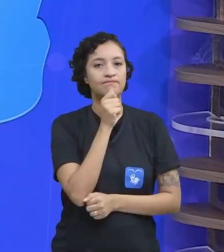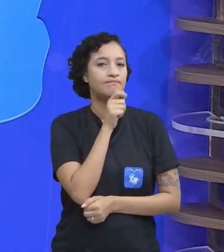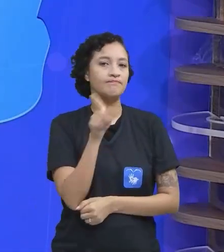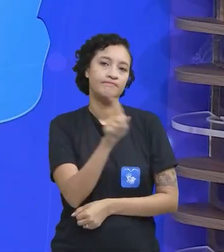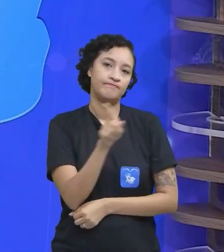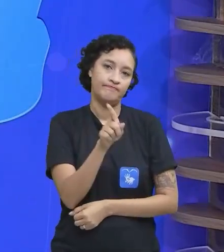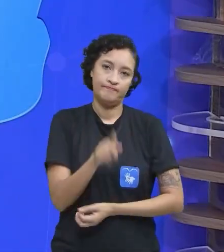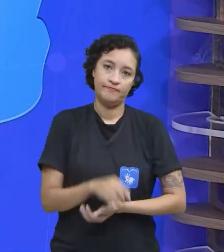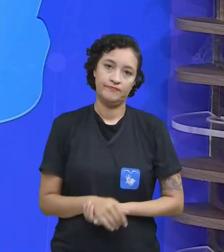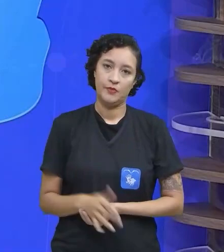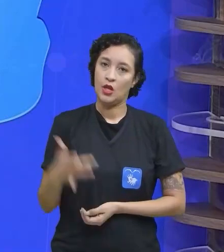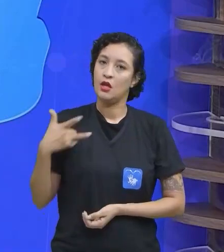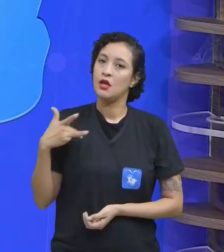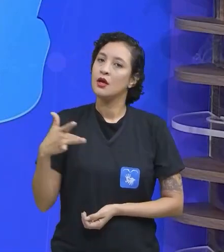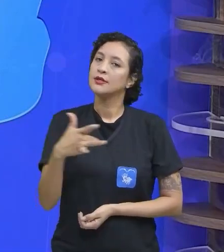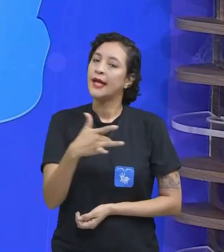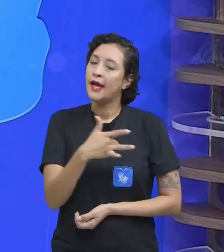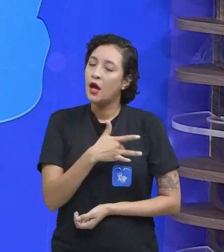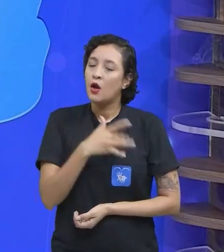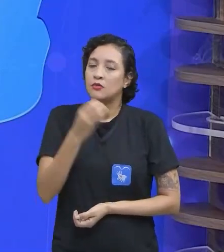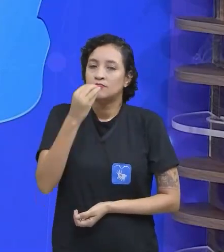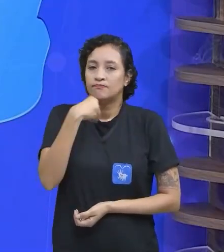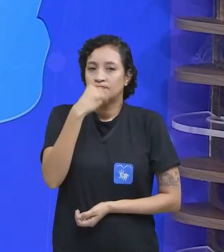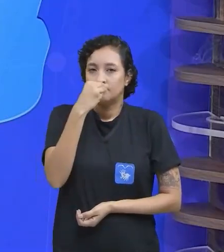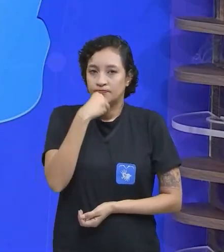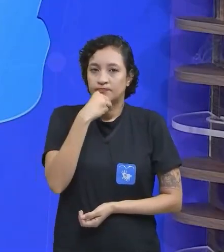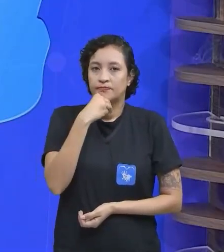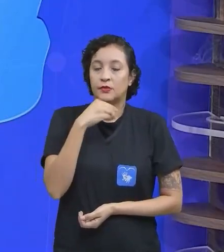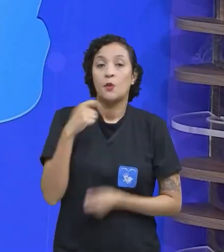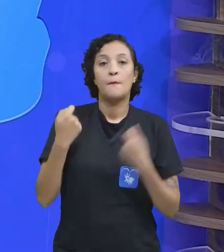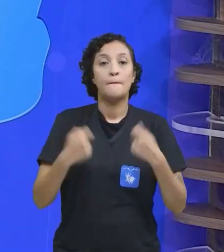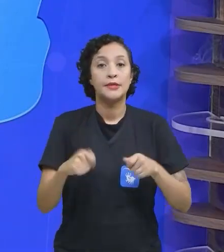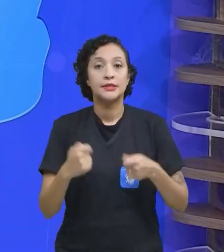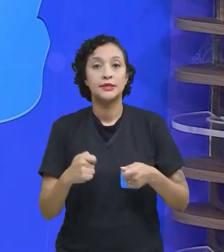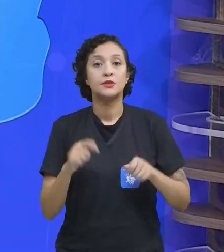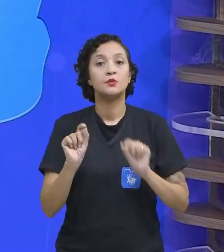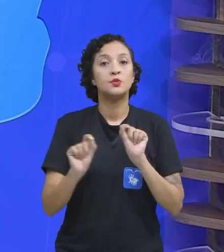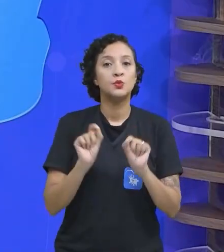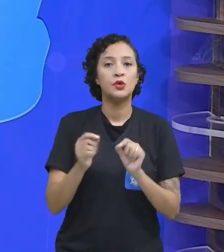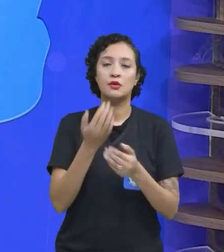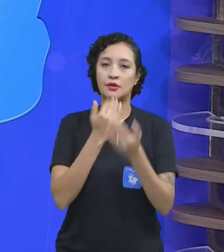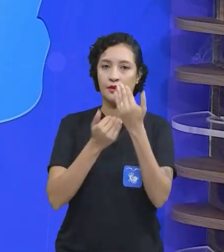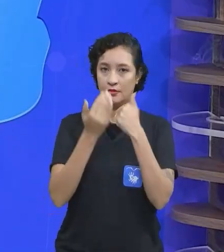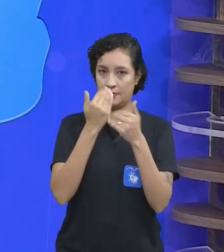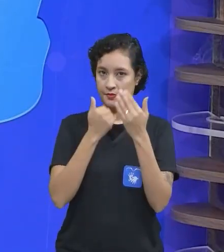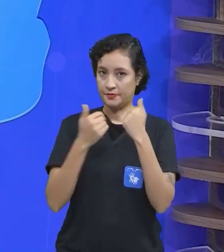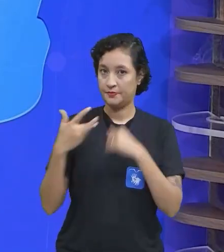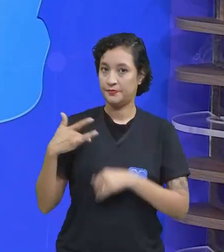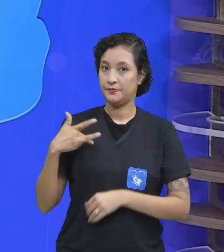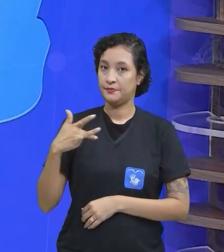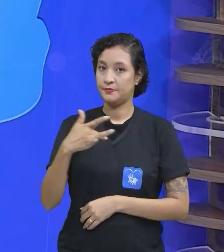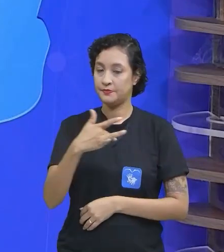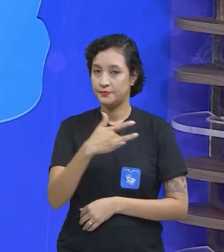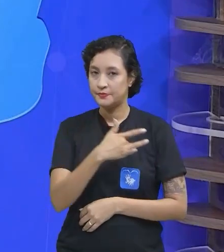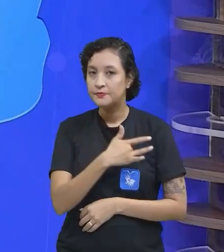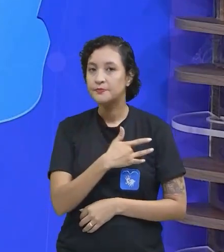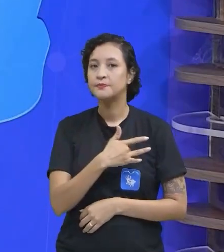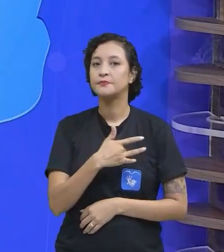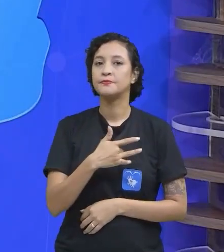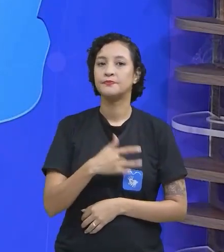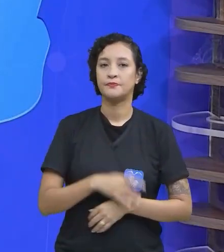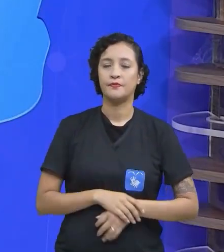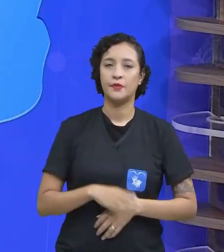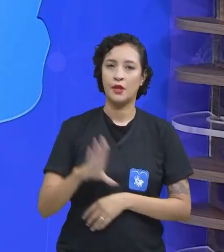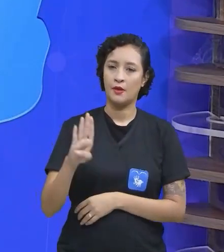saúde também pode ficar fragilizada. Então, você precisa ter uma alimentação balanceada. O que é isso,